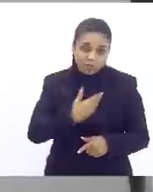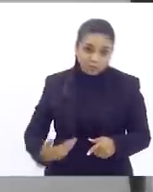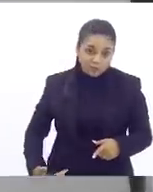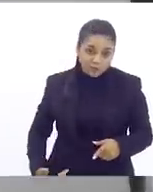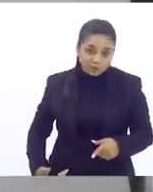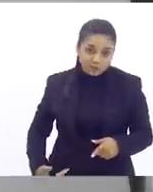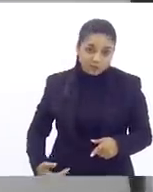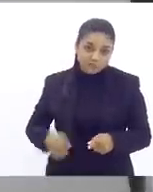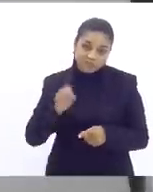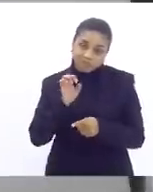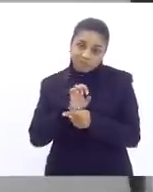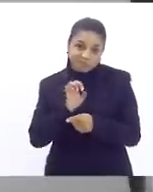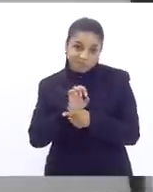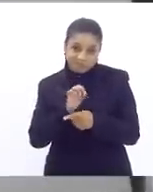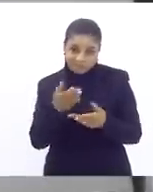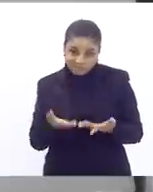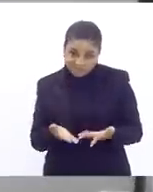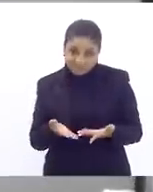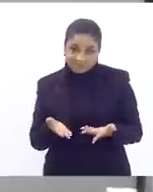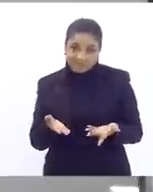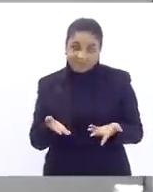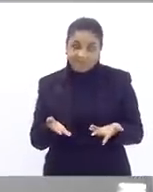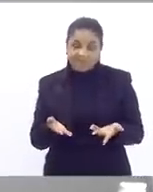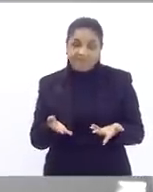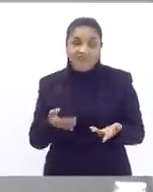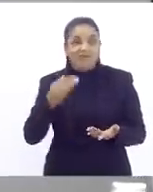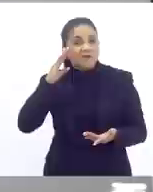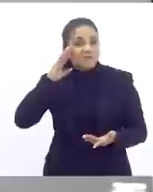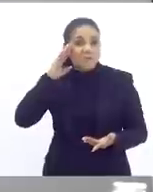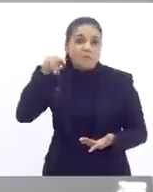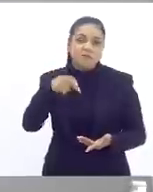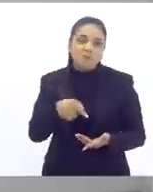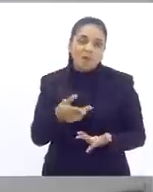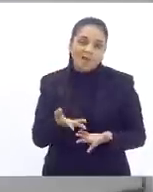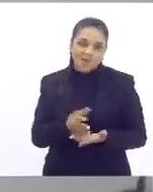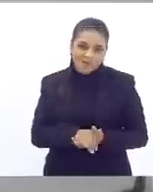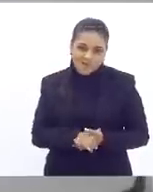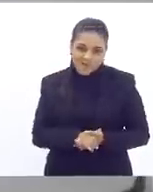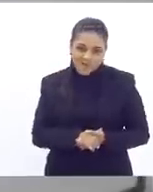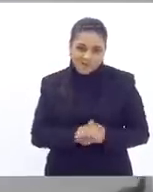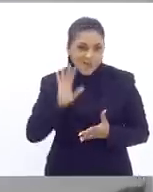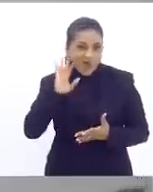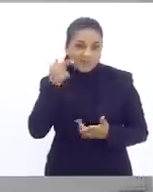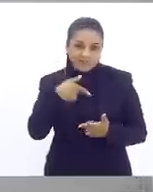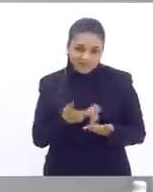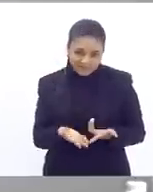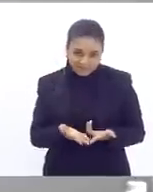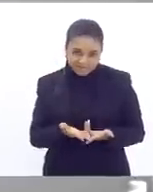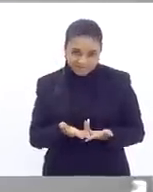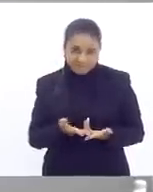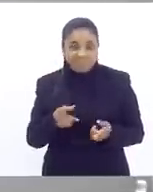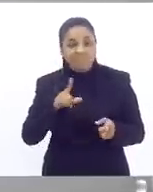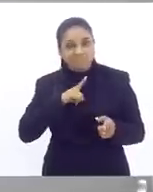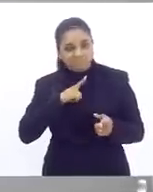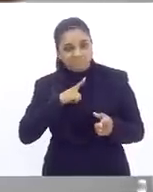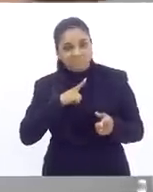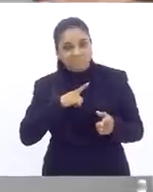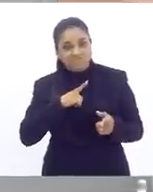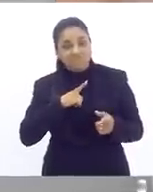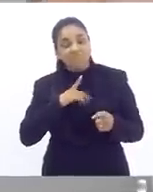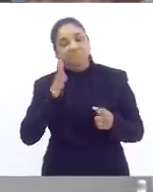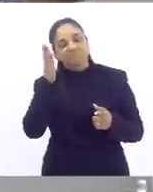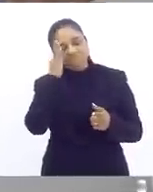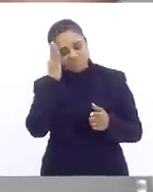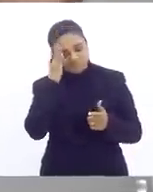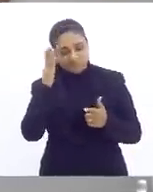nosso Estado então eu acho que essa é a prioridade das prioridades também sei que a caneta não são dos Senhores